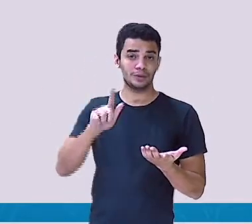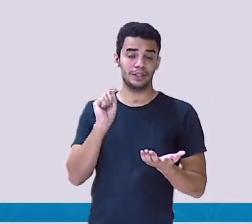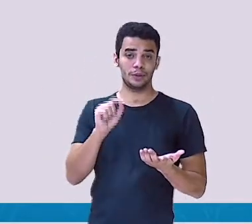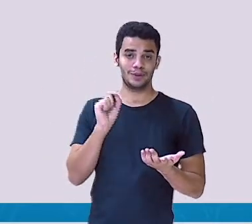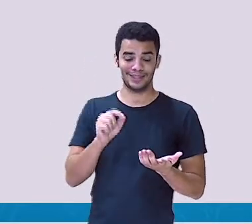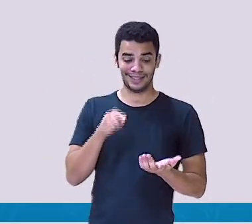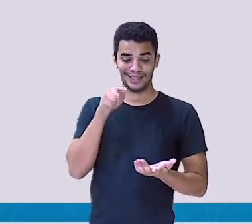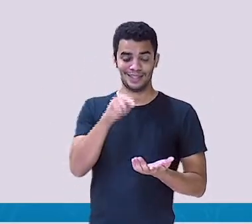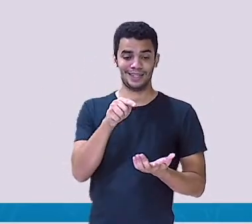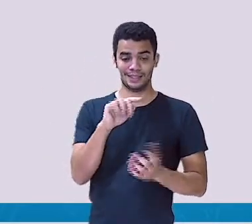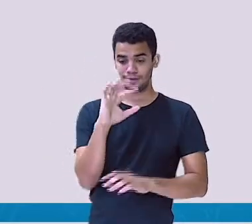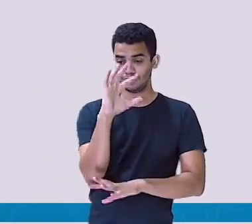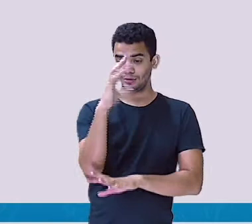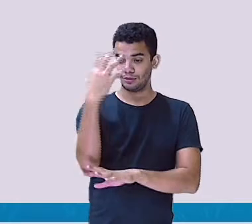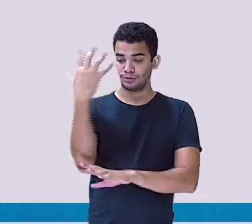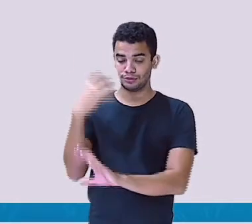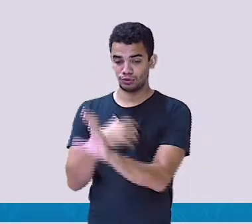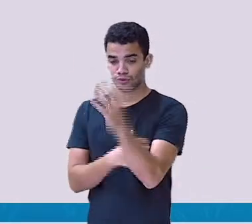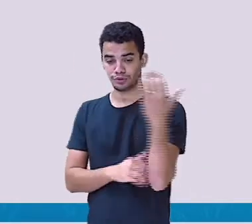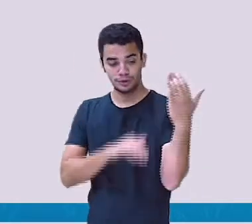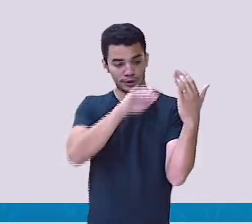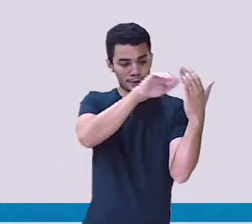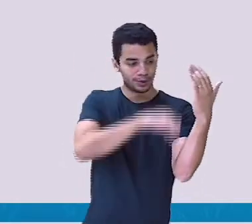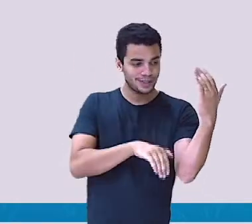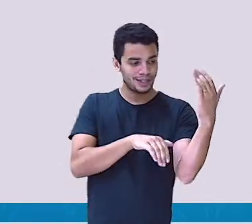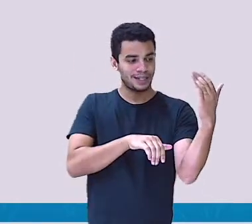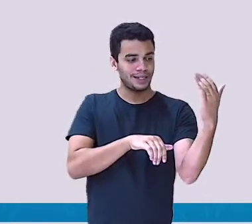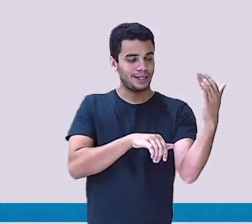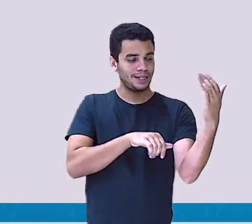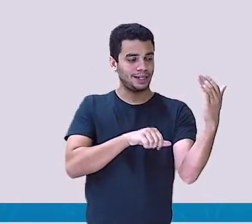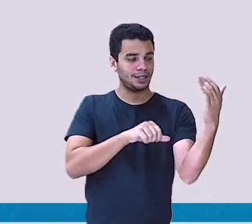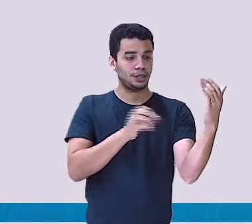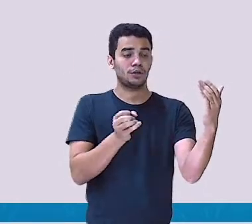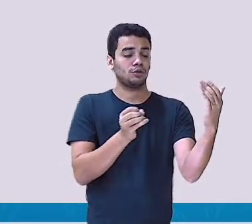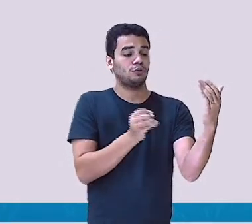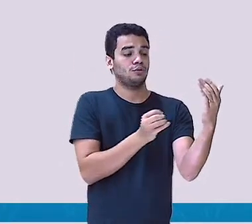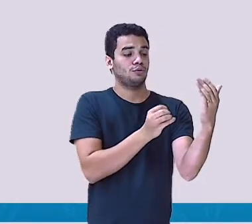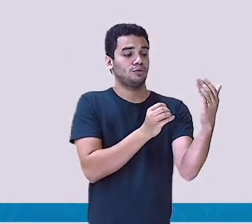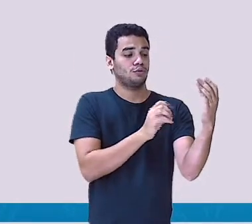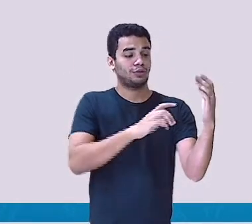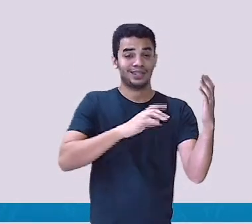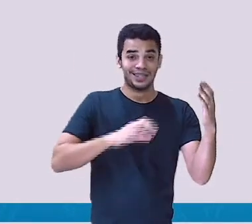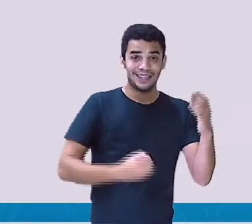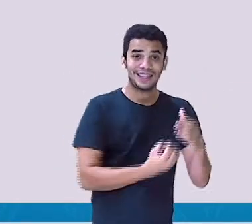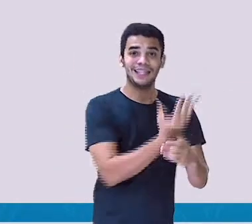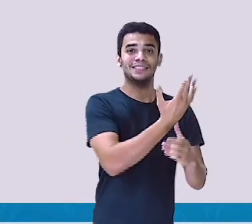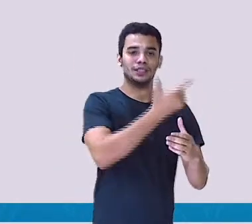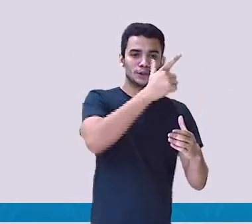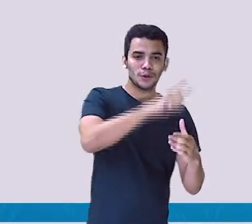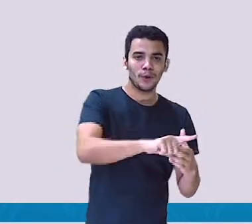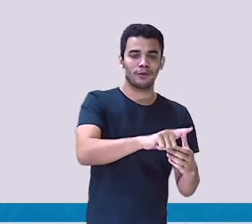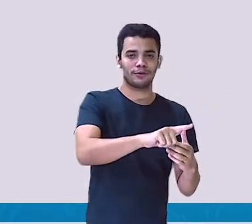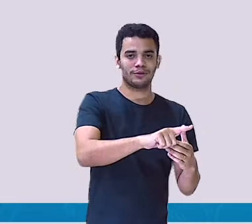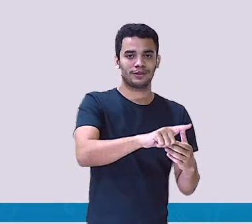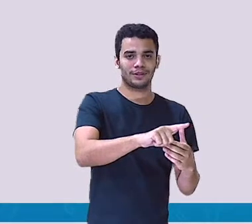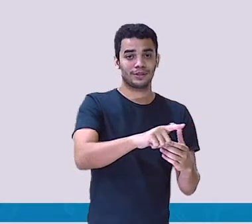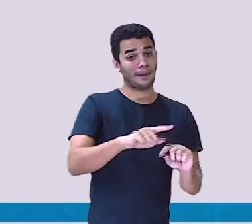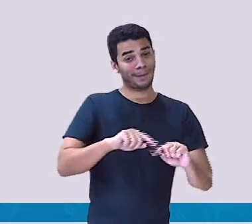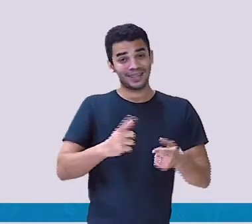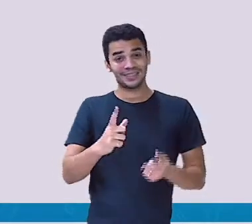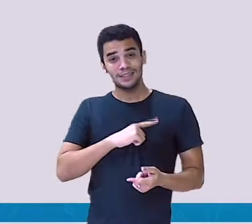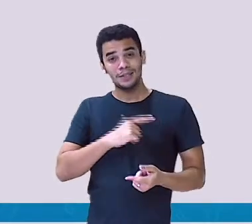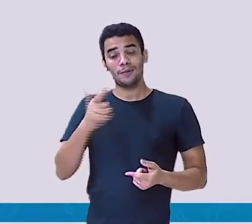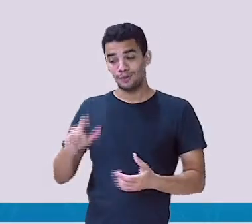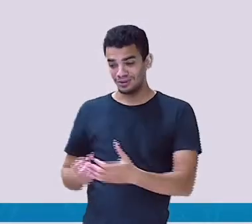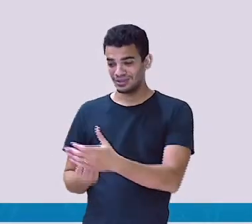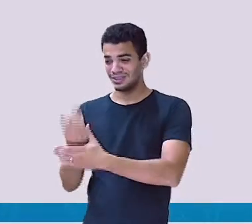grande aprendizado sobre recursos renováveis e não renováveis. Então, vamos falar sobre alguns recursos naturais. A gente tem